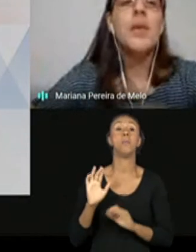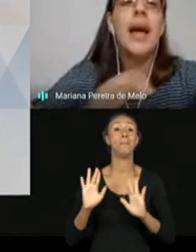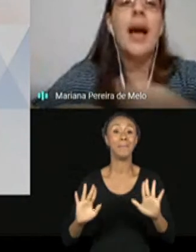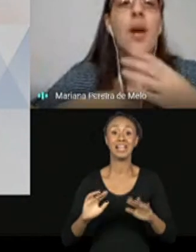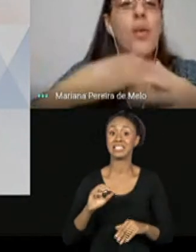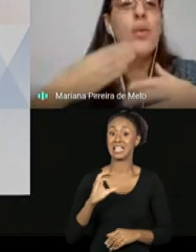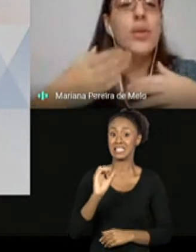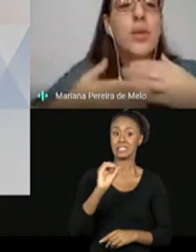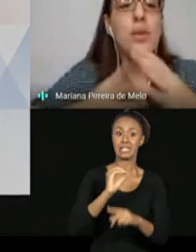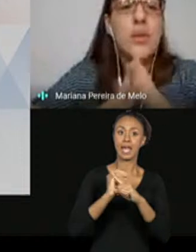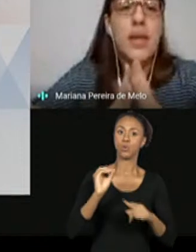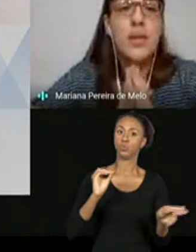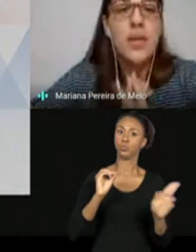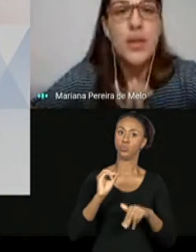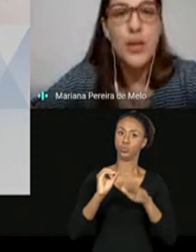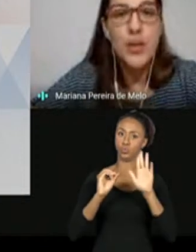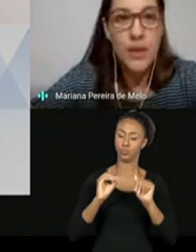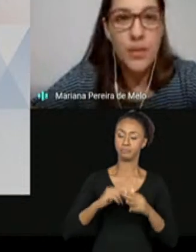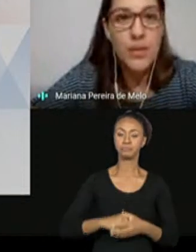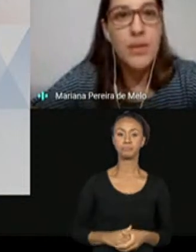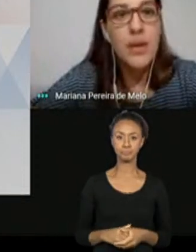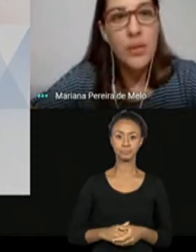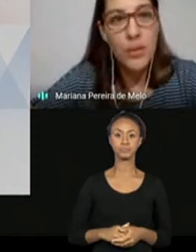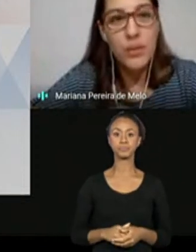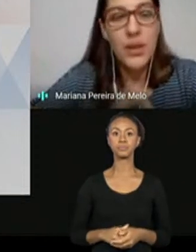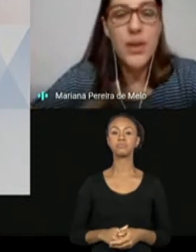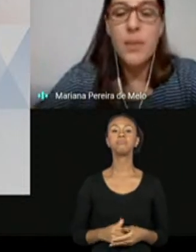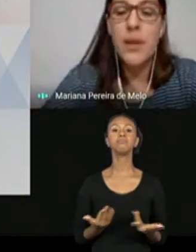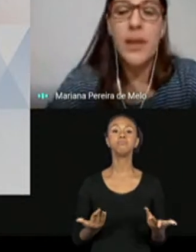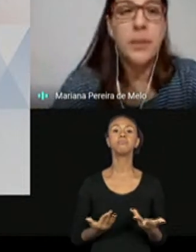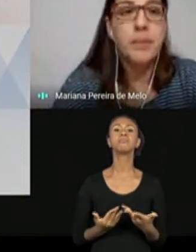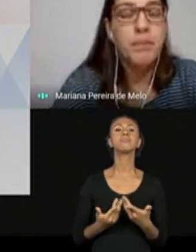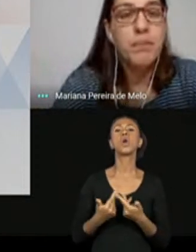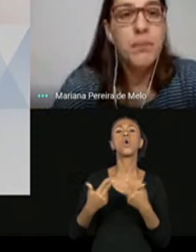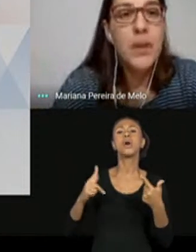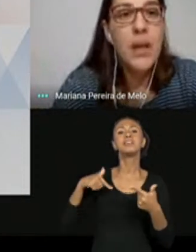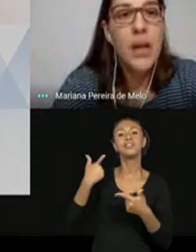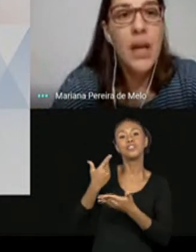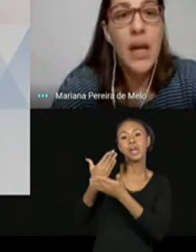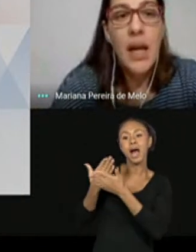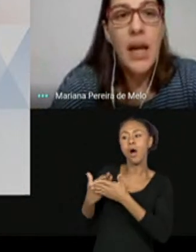Então, vamos lá. Outros conceitos que a gente viu ao longo da disciplina.